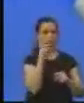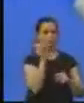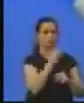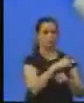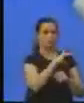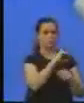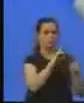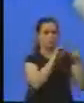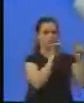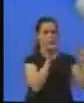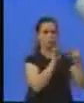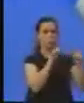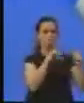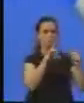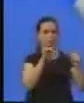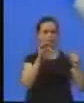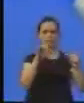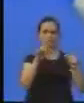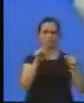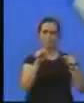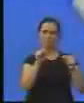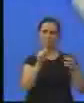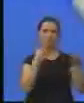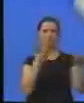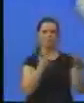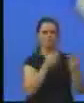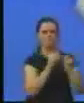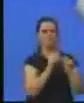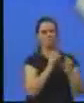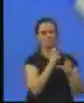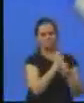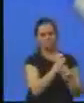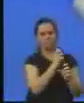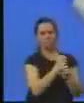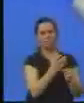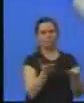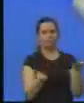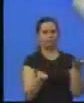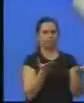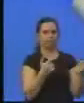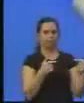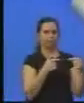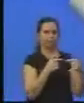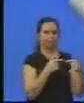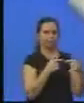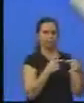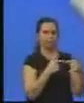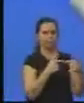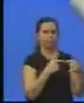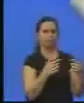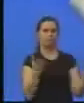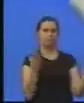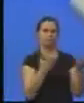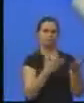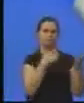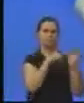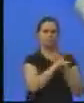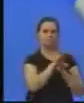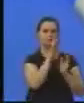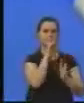você vai refazer as contas e vai ver o que acontece com esta aproximação. Vamos agora a